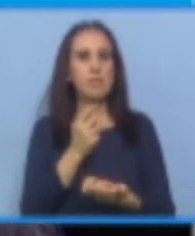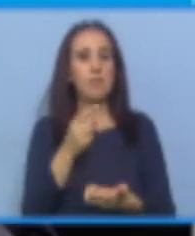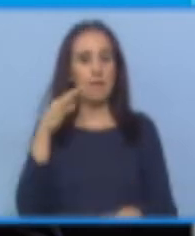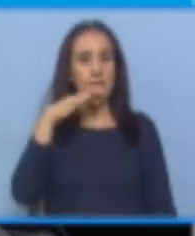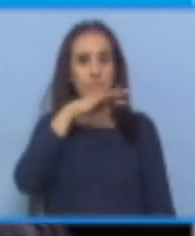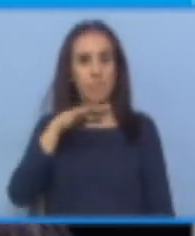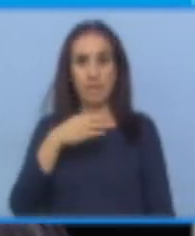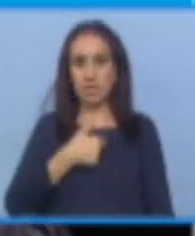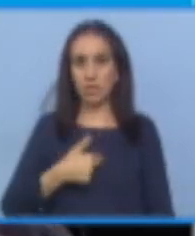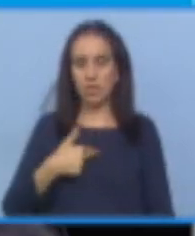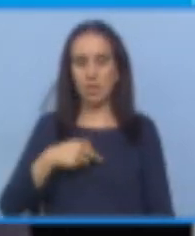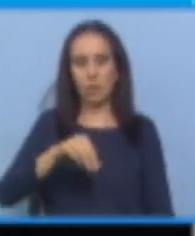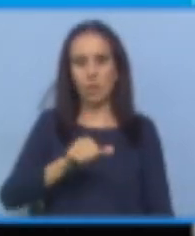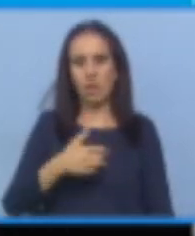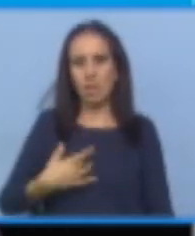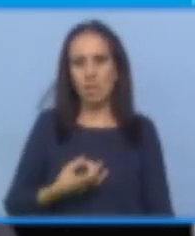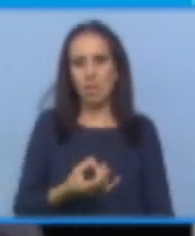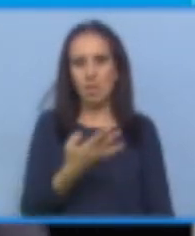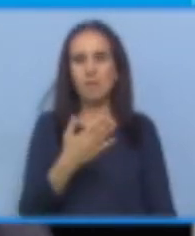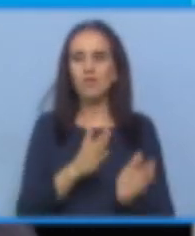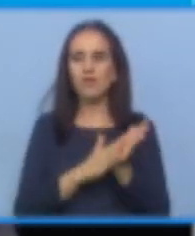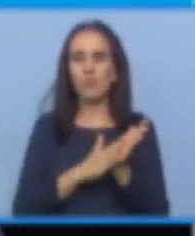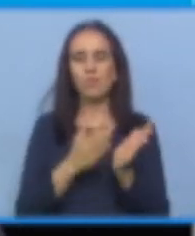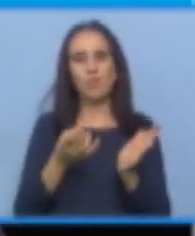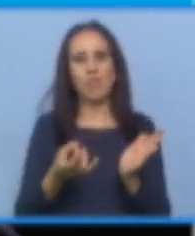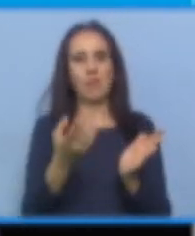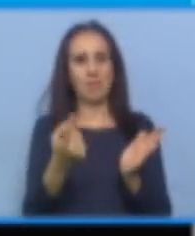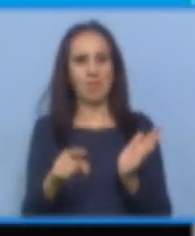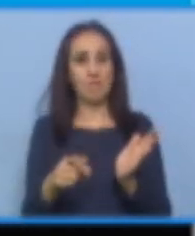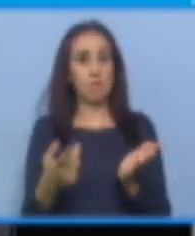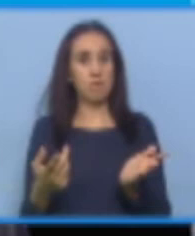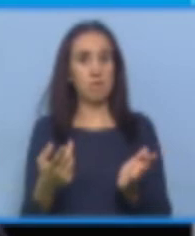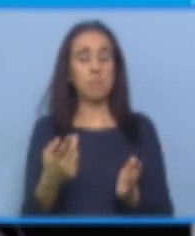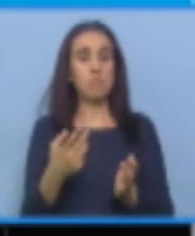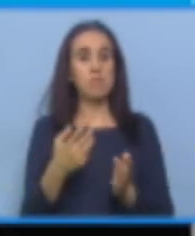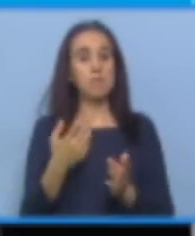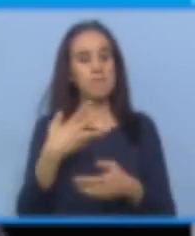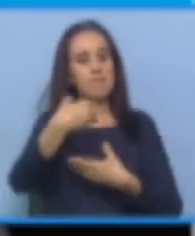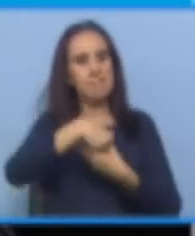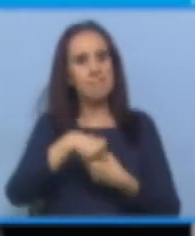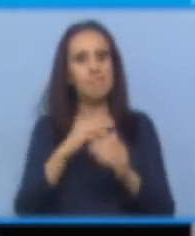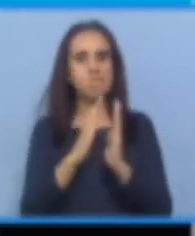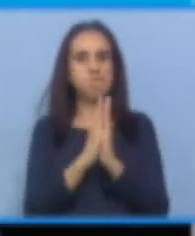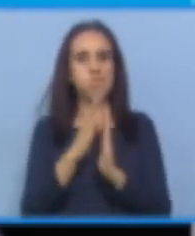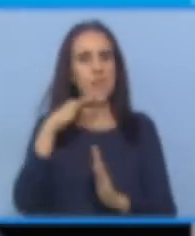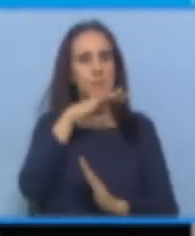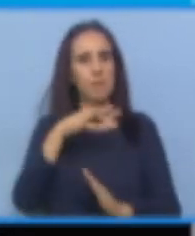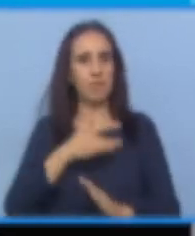famílias cristãs são lugares de misericórdia, testemunhas da misericórdia, vivendo o Evangelho da família, vivendo o amor na